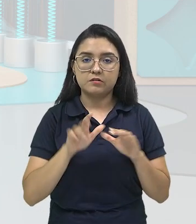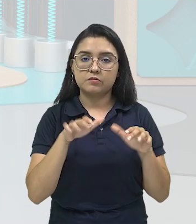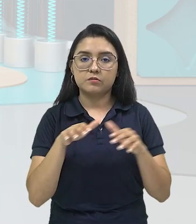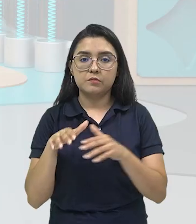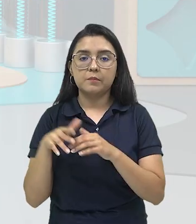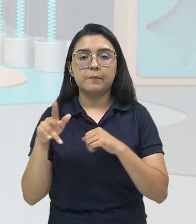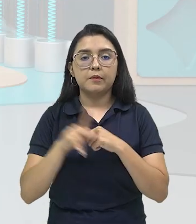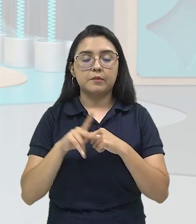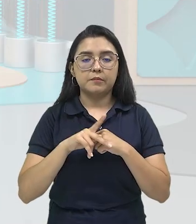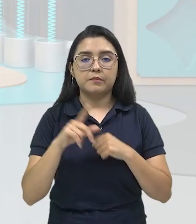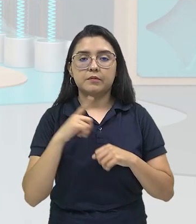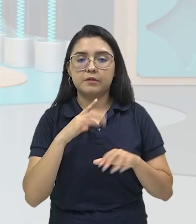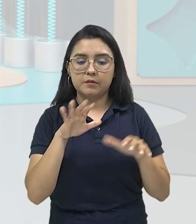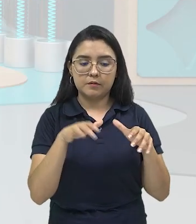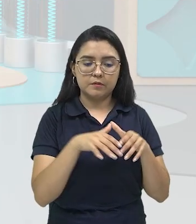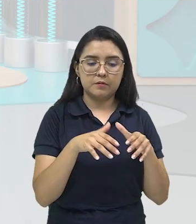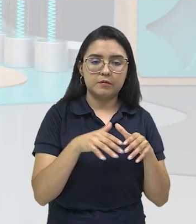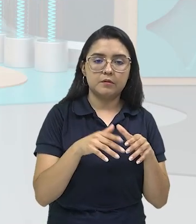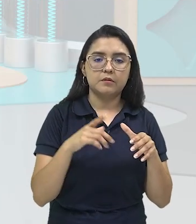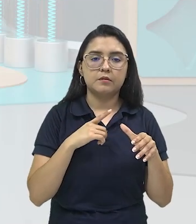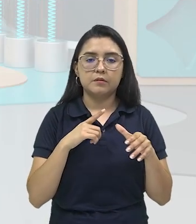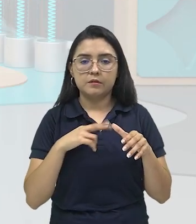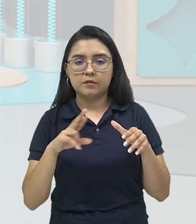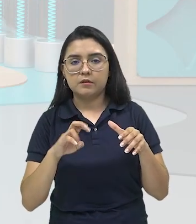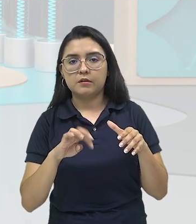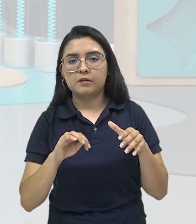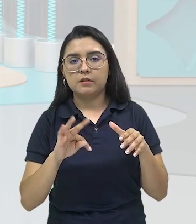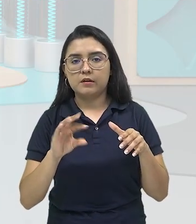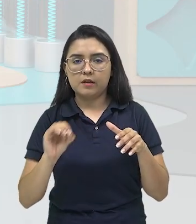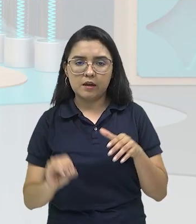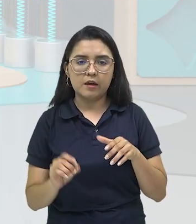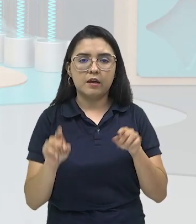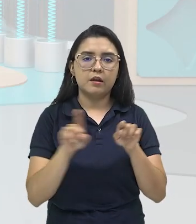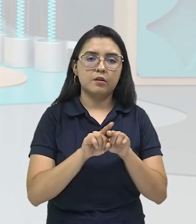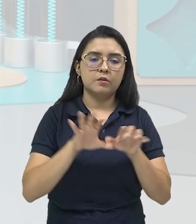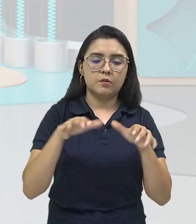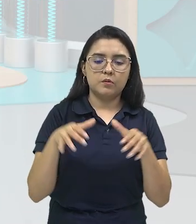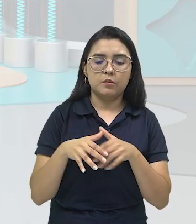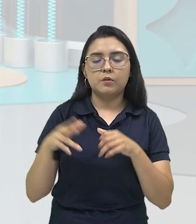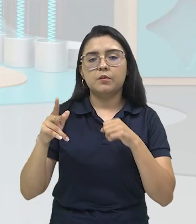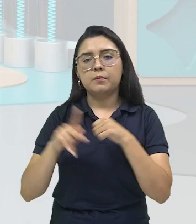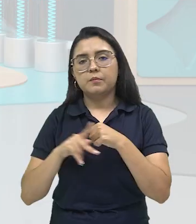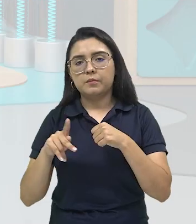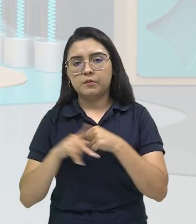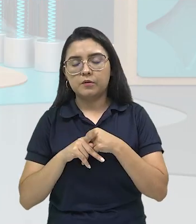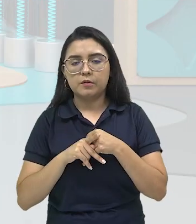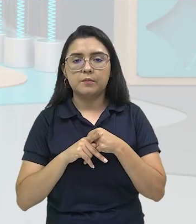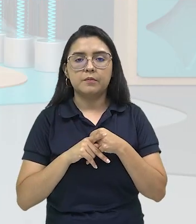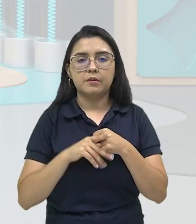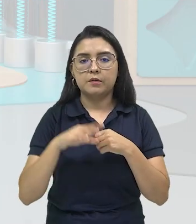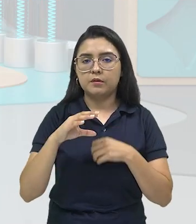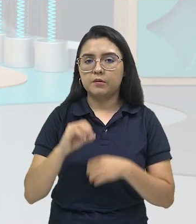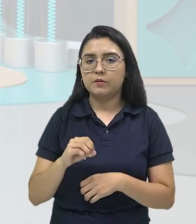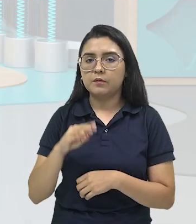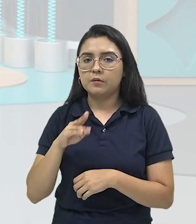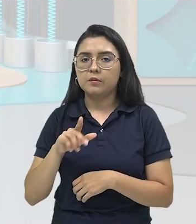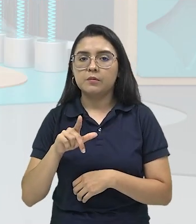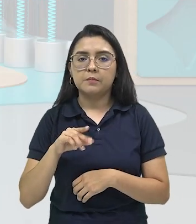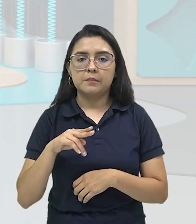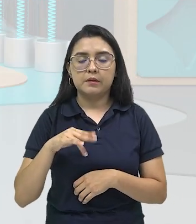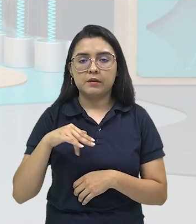classificações. Nós temos os pronomes do caso reto, caso oblíquo, né? Nós temos de tratamento, né? Temos